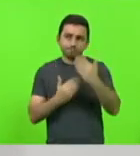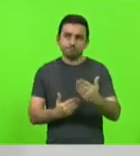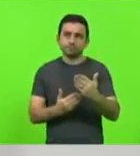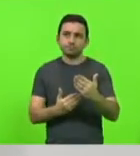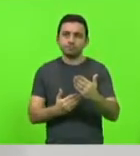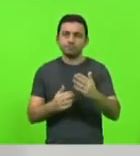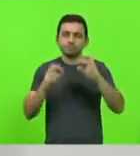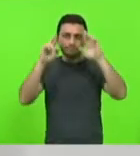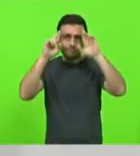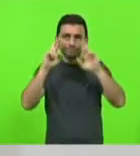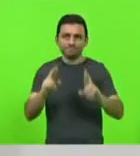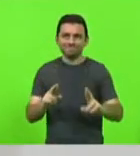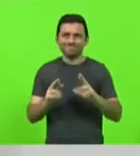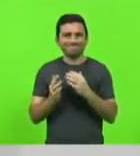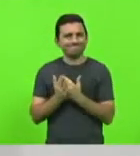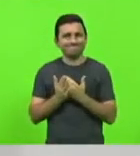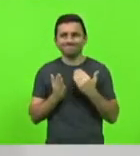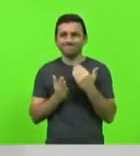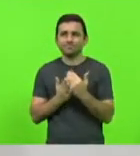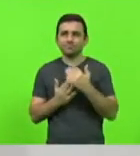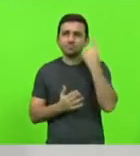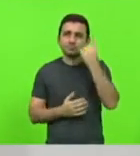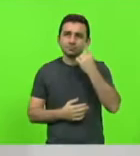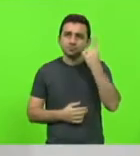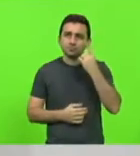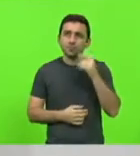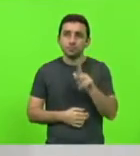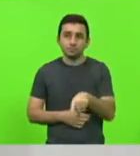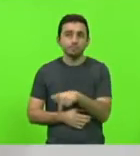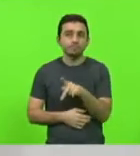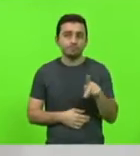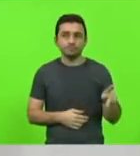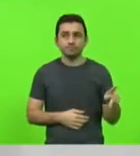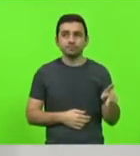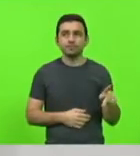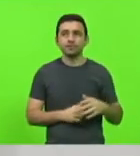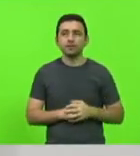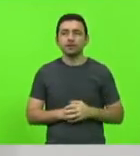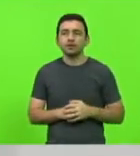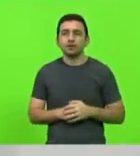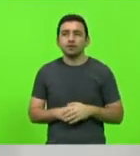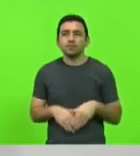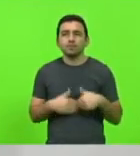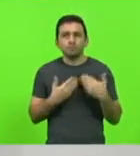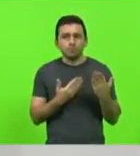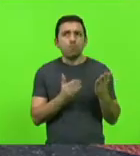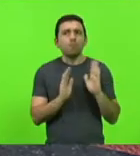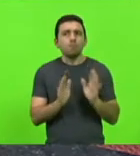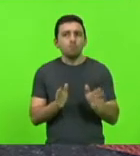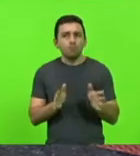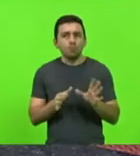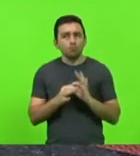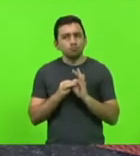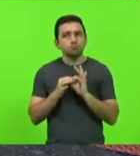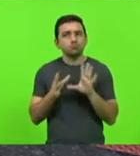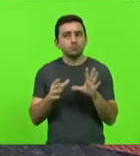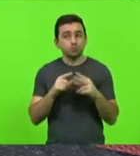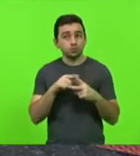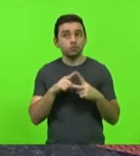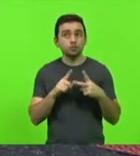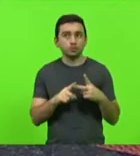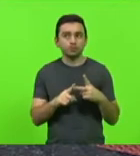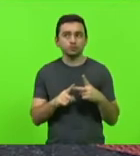o respeito incondicional ao deputado estadual Padre Pedro Baldiceira, que já havia oportunizado a outros dois